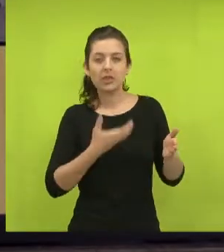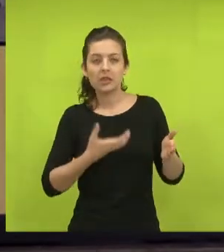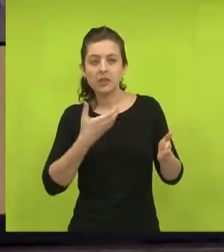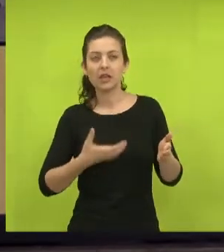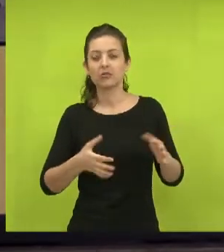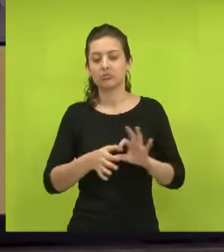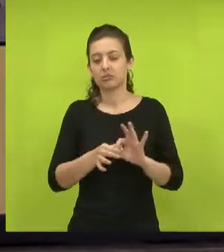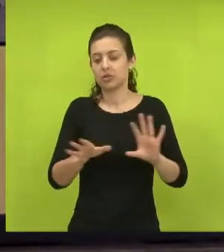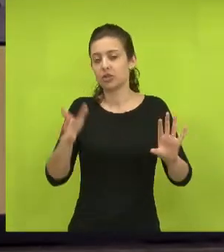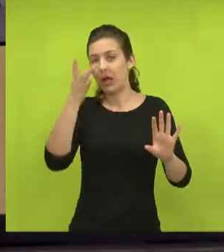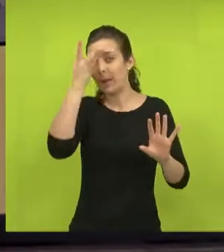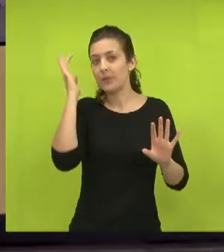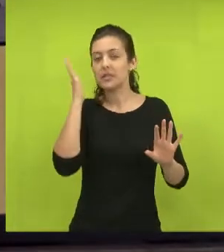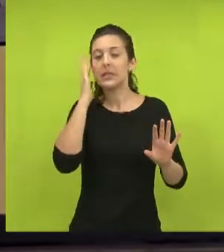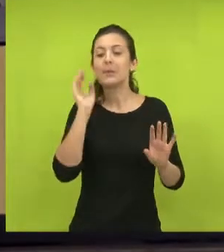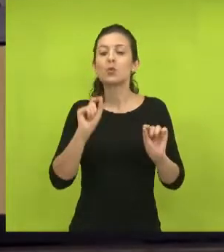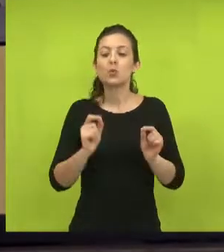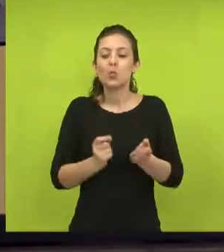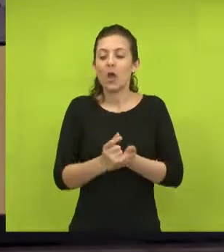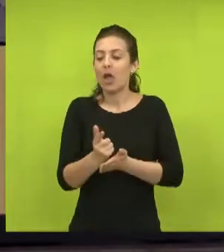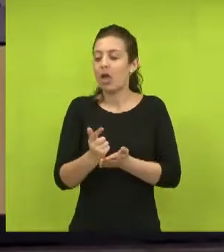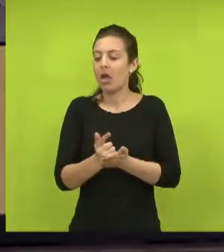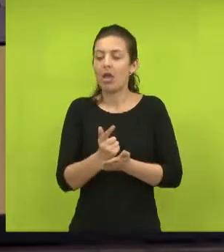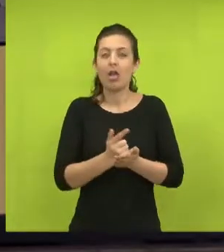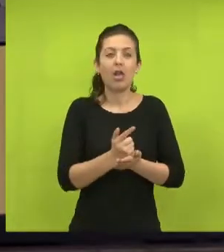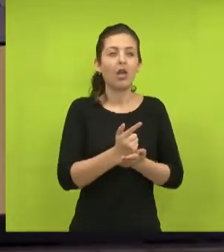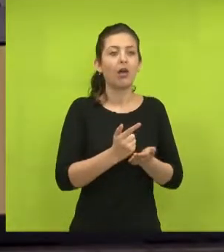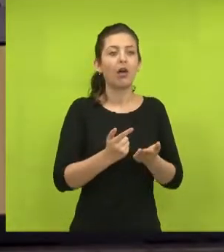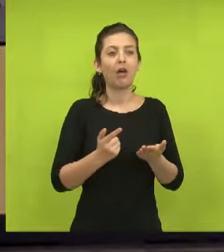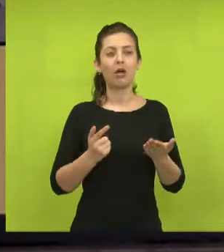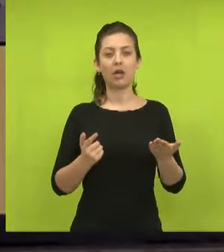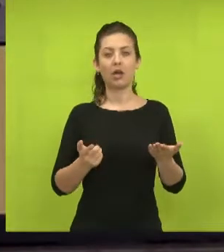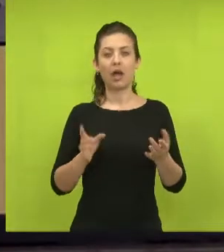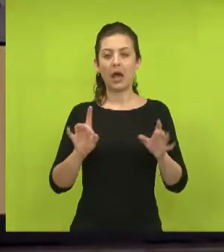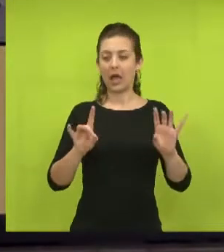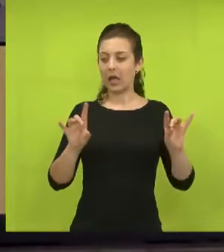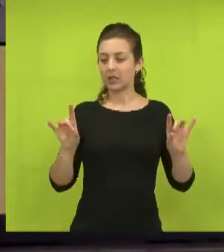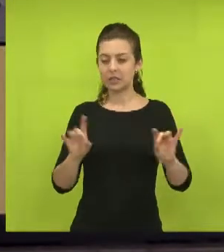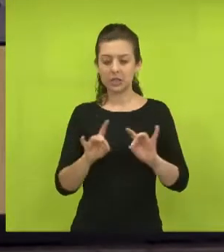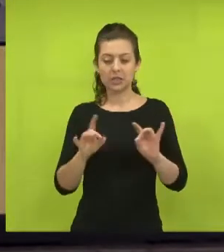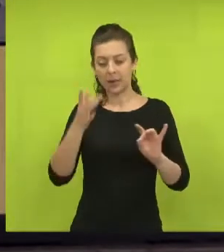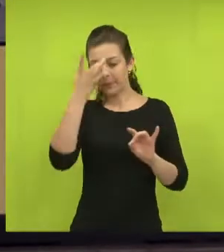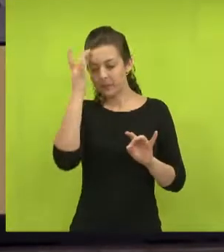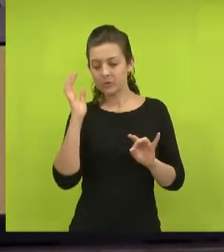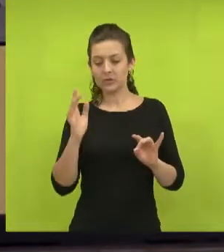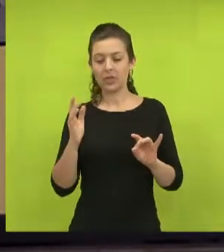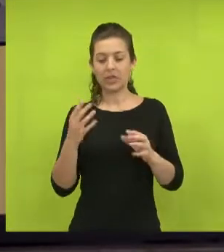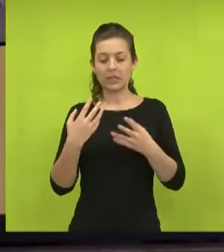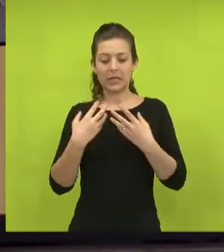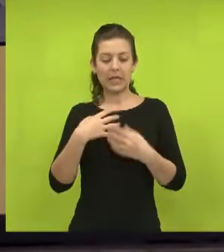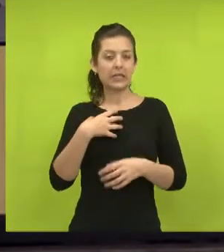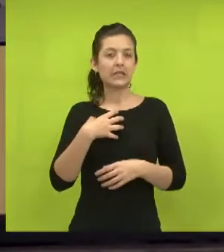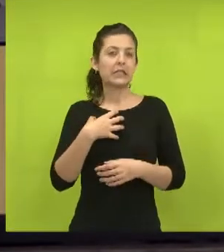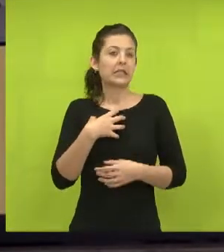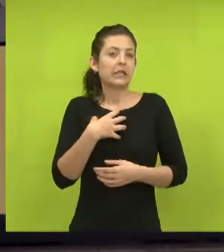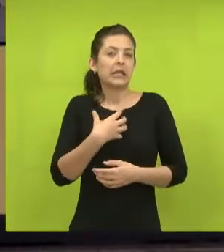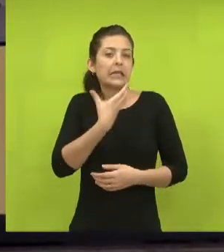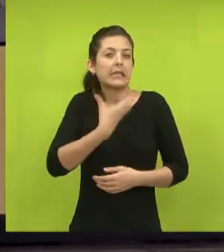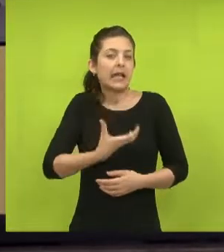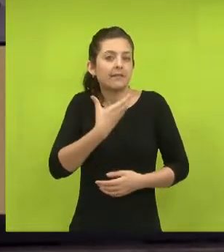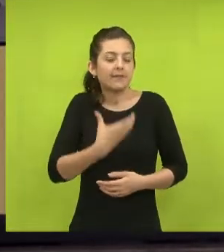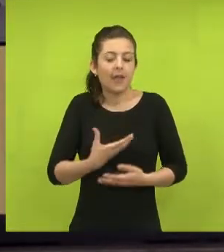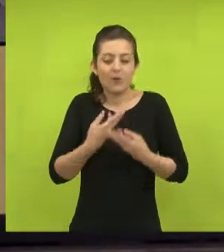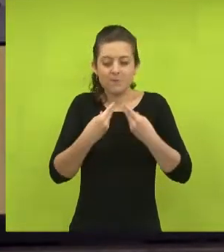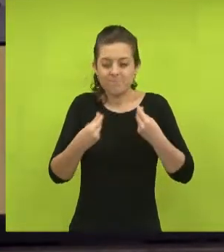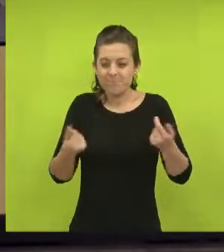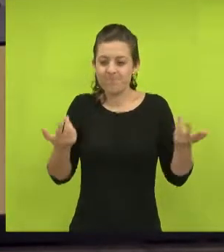também a pessoa saber o que ela compra. Eu acho que o servidor que não pode deixar perder esse sentido de Natal, né? E às vezes é